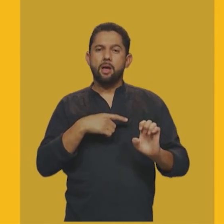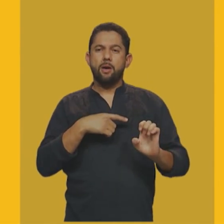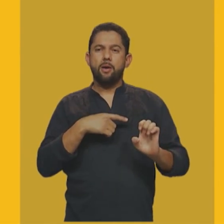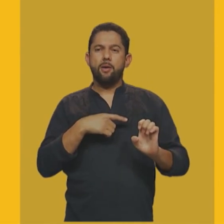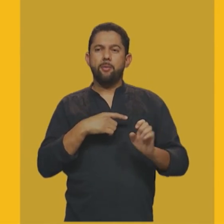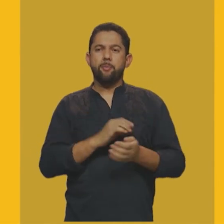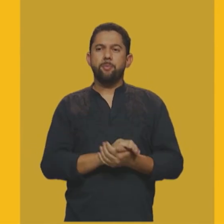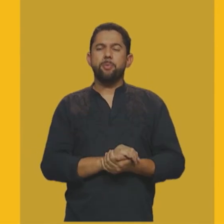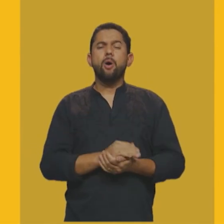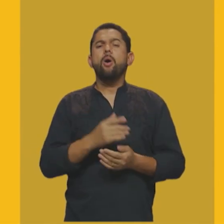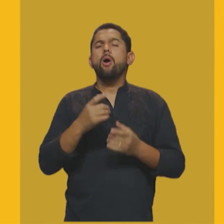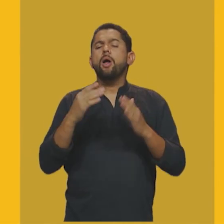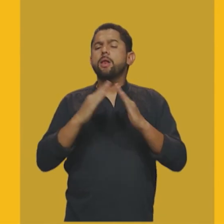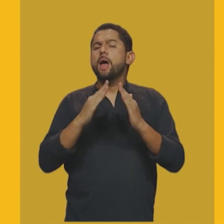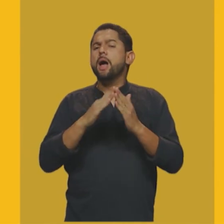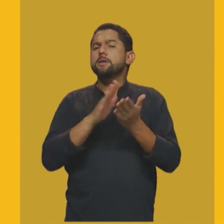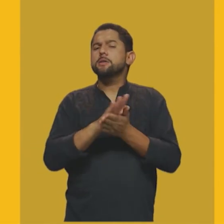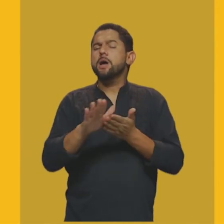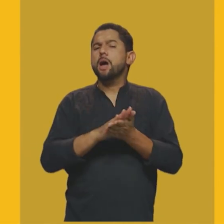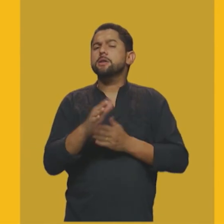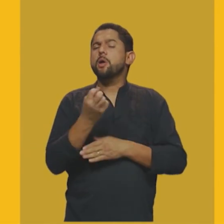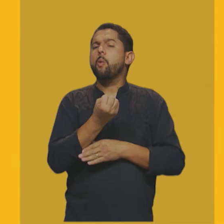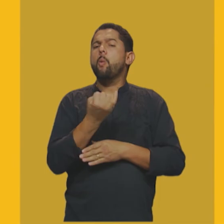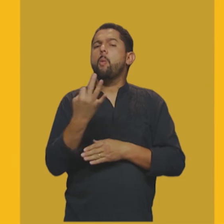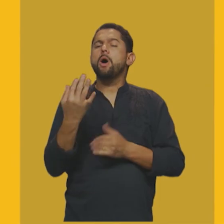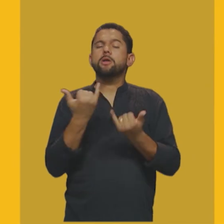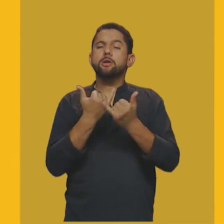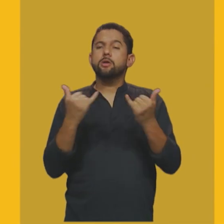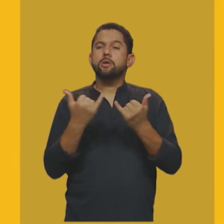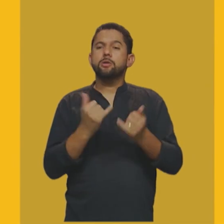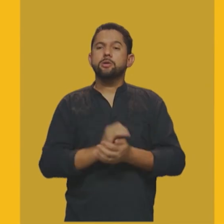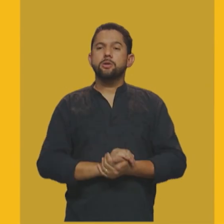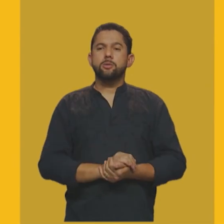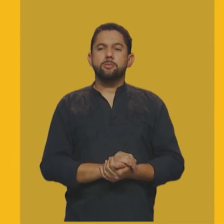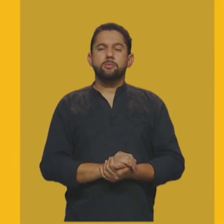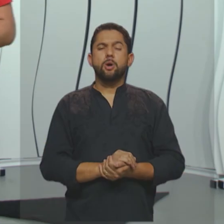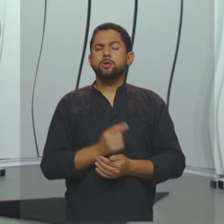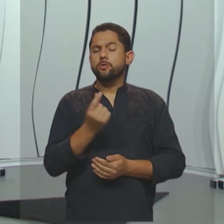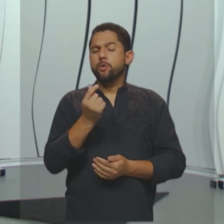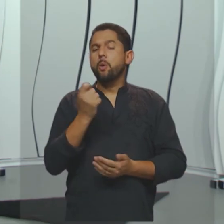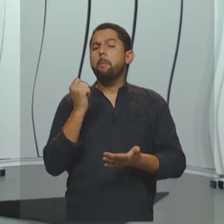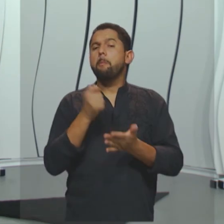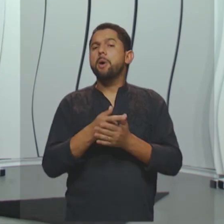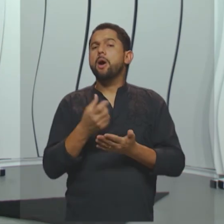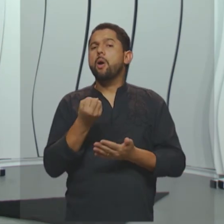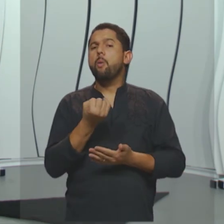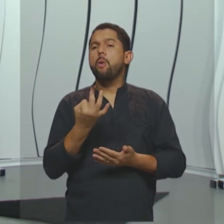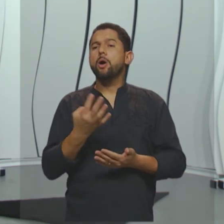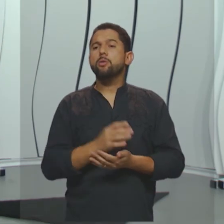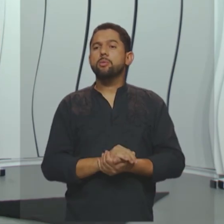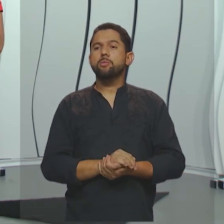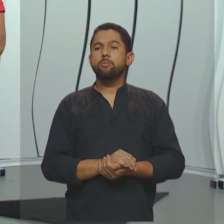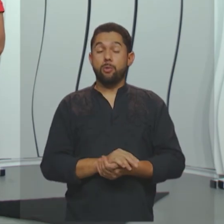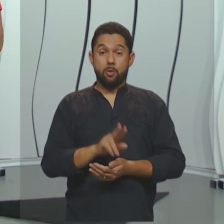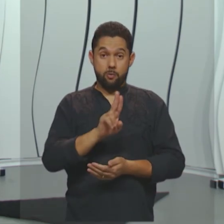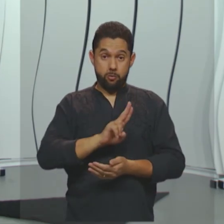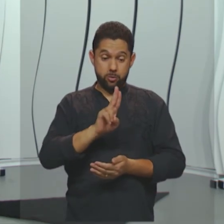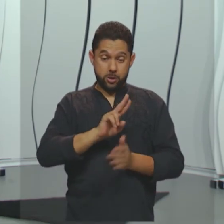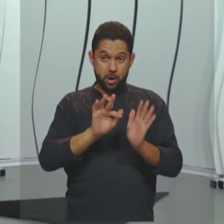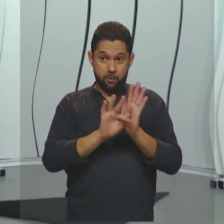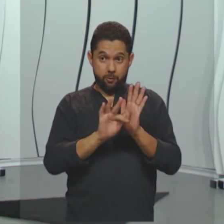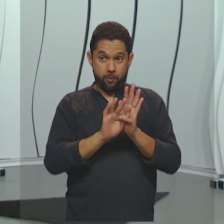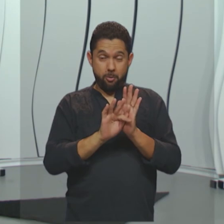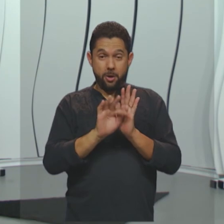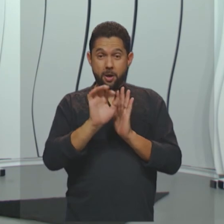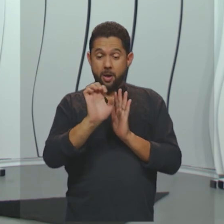elétrica mensal dessa casa é em aproximadamente... Então, veja bem, eu vou usar a equação energia é igual a